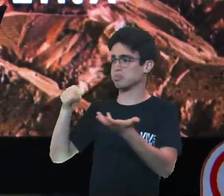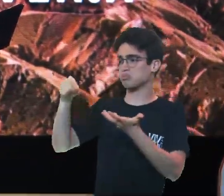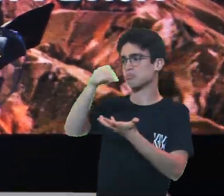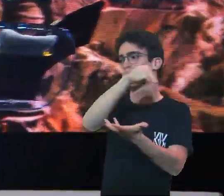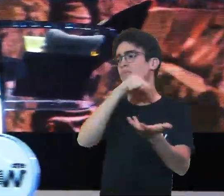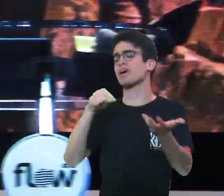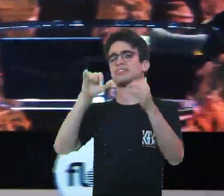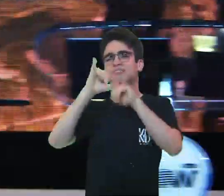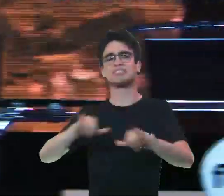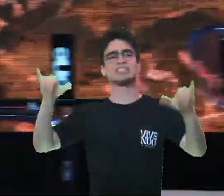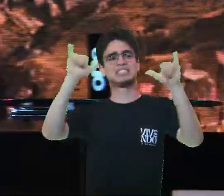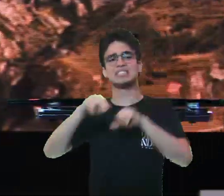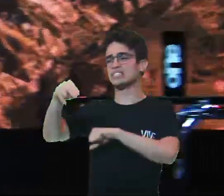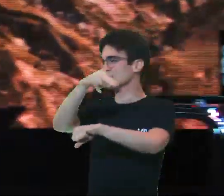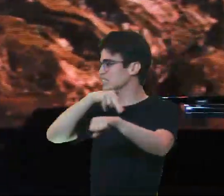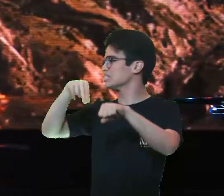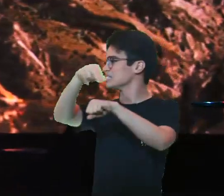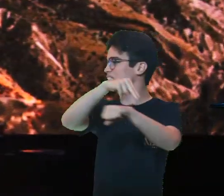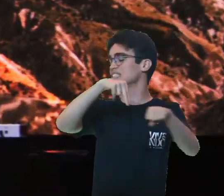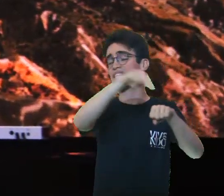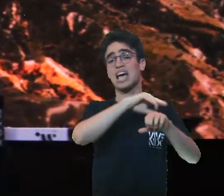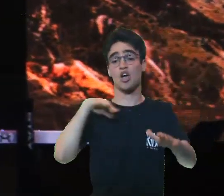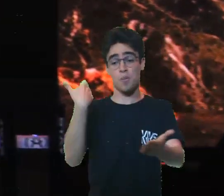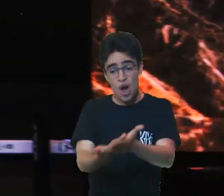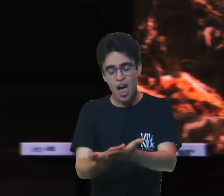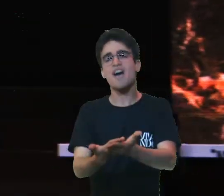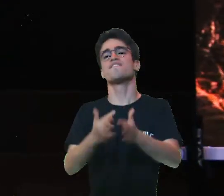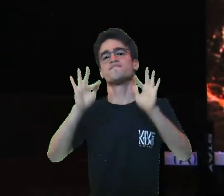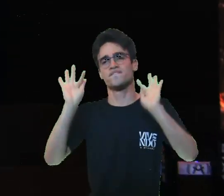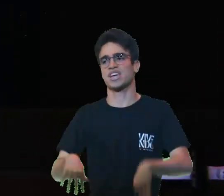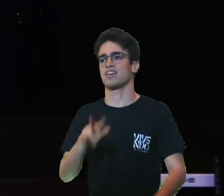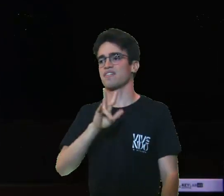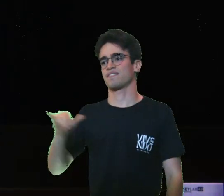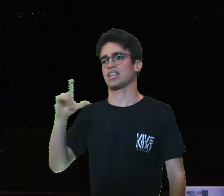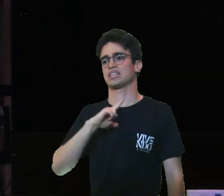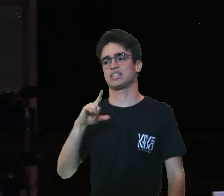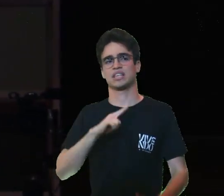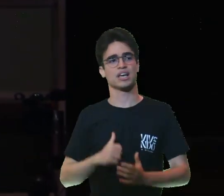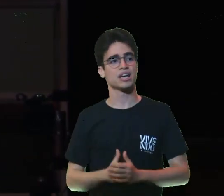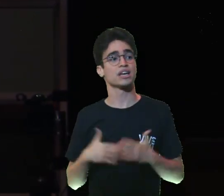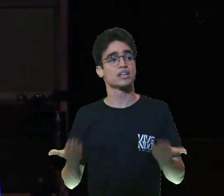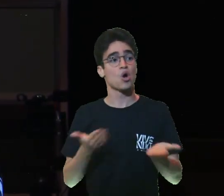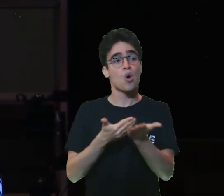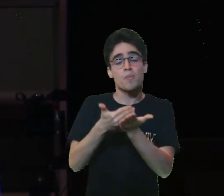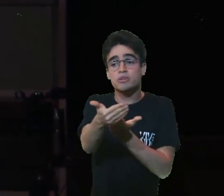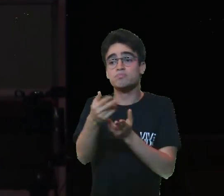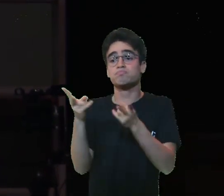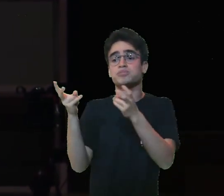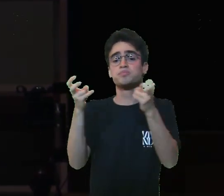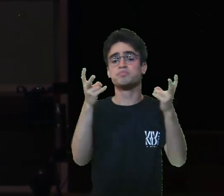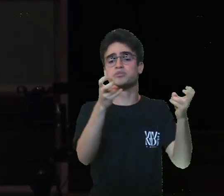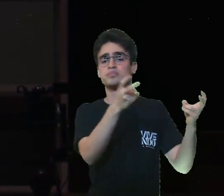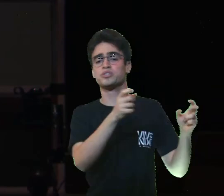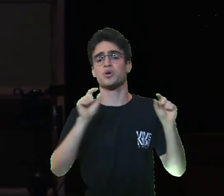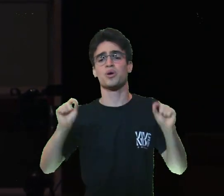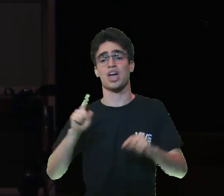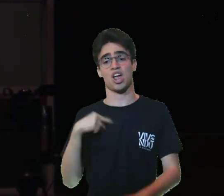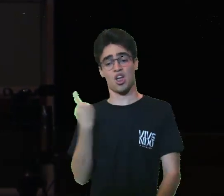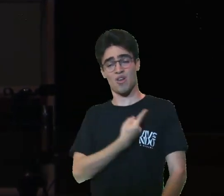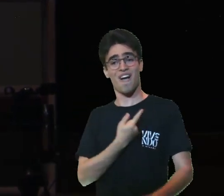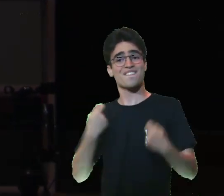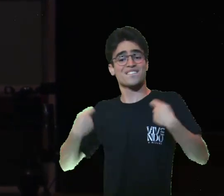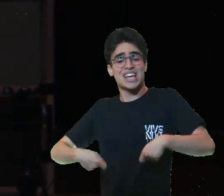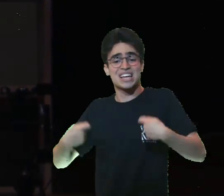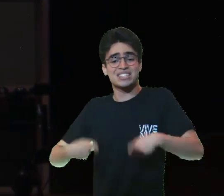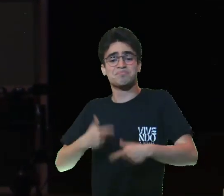as nações. Então virá o fim. Nós vamos começar a perceber que o nosso anseio pelo